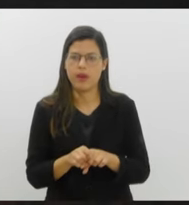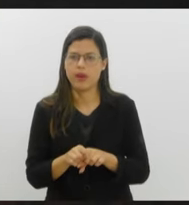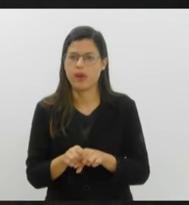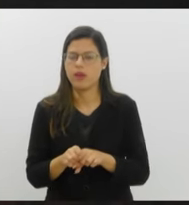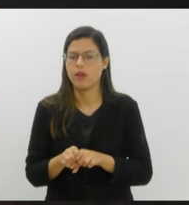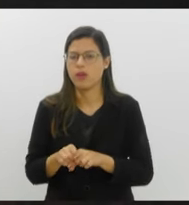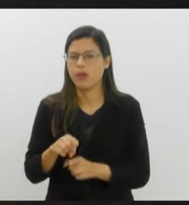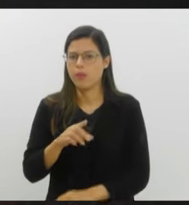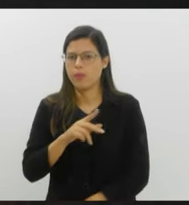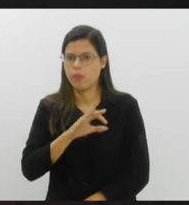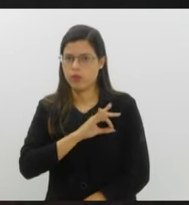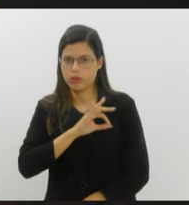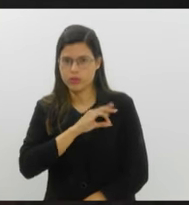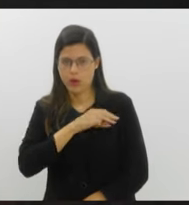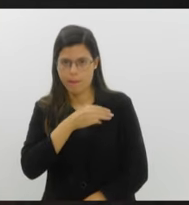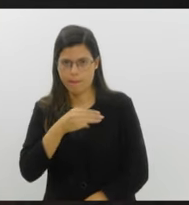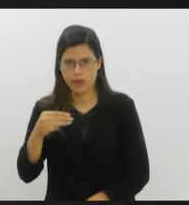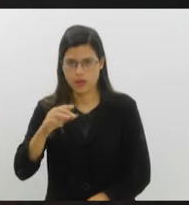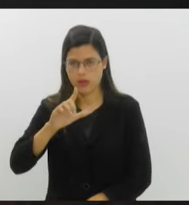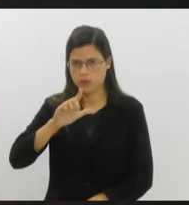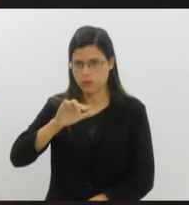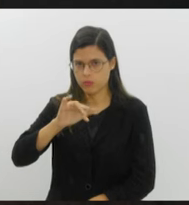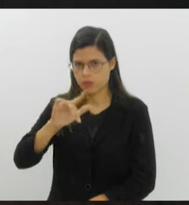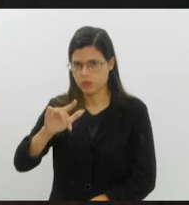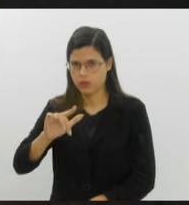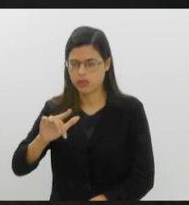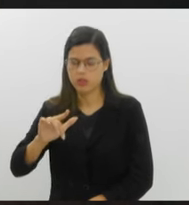PM Luiz Henrique Pires,